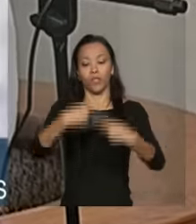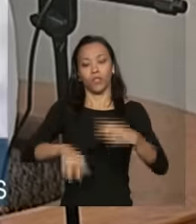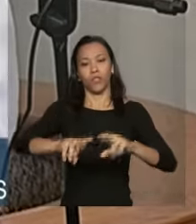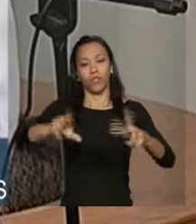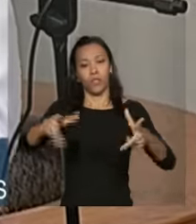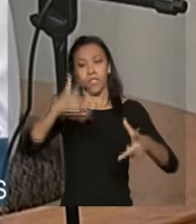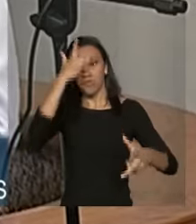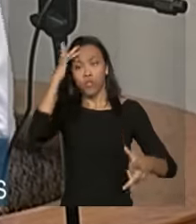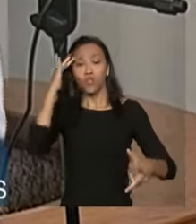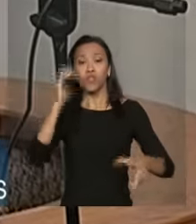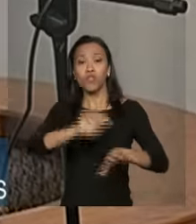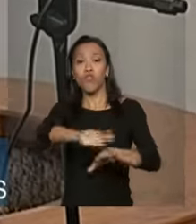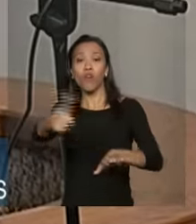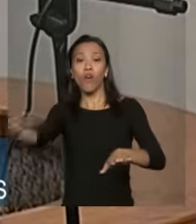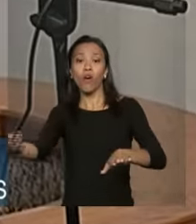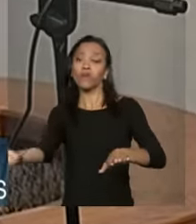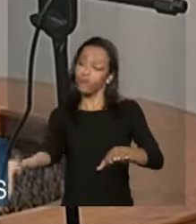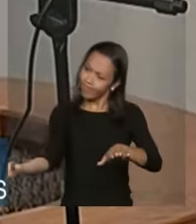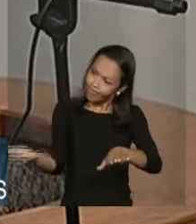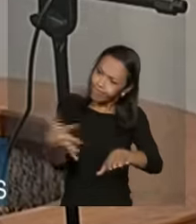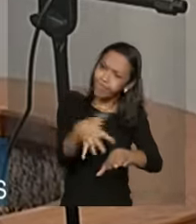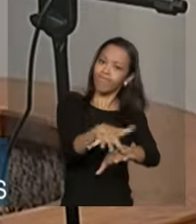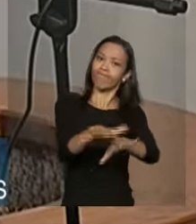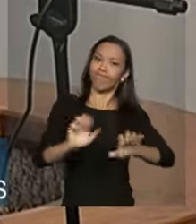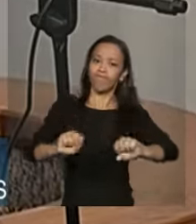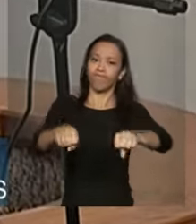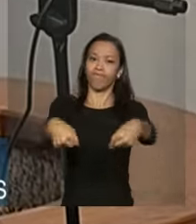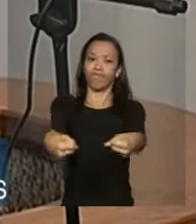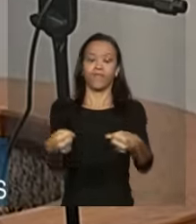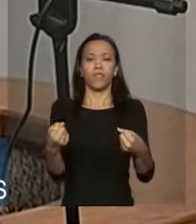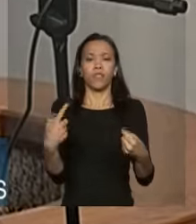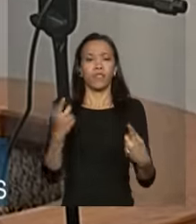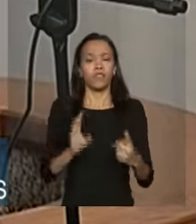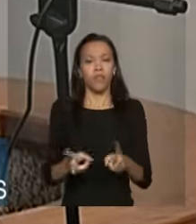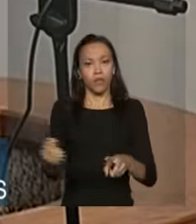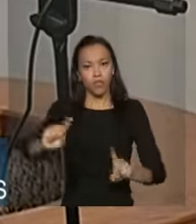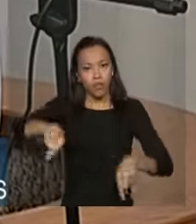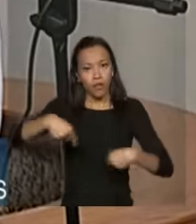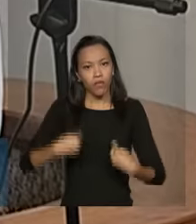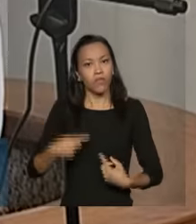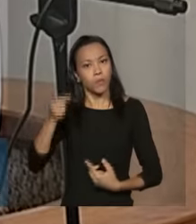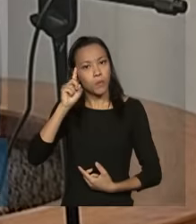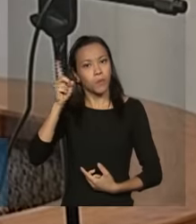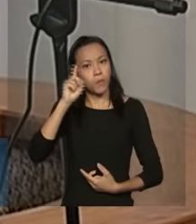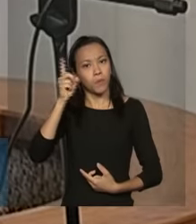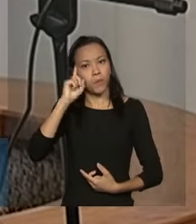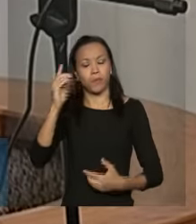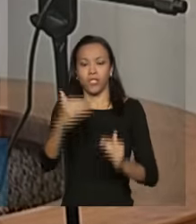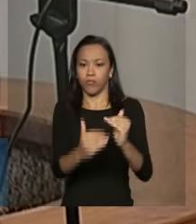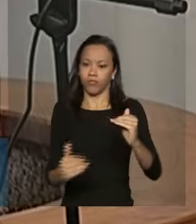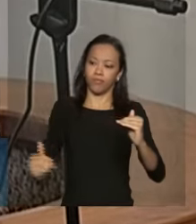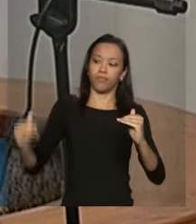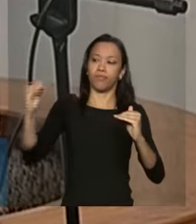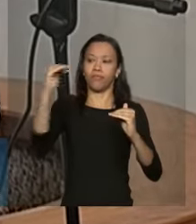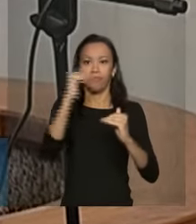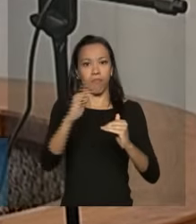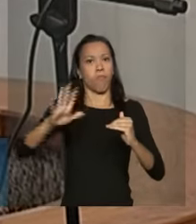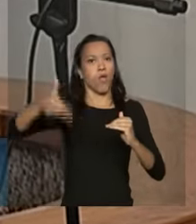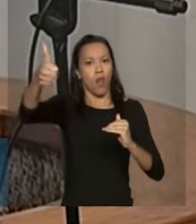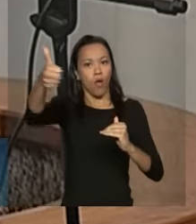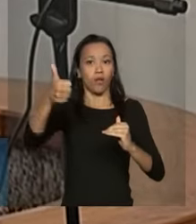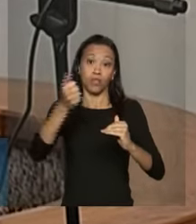os excluídos que tem feito o desafio permanente de nos colocar num outro patamar enquanto